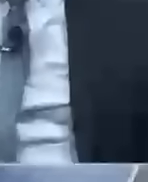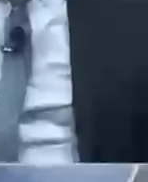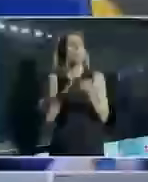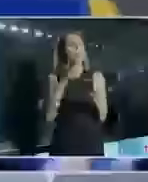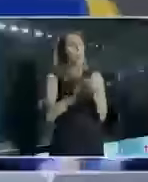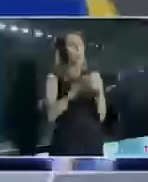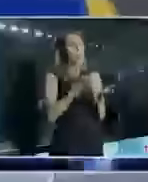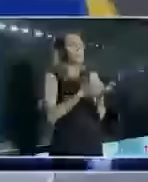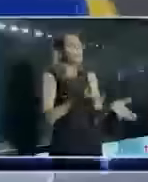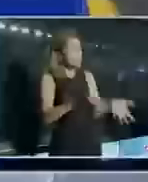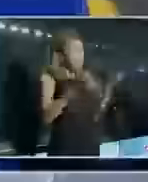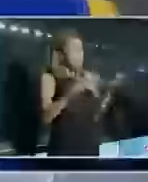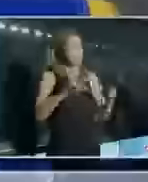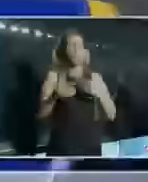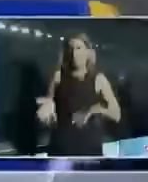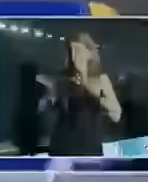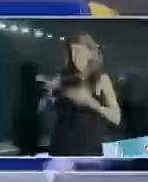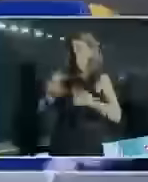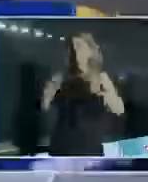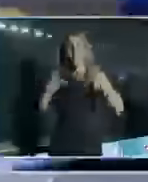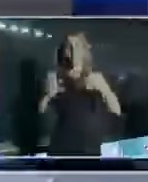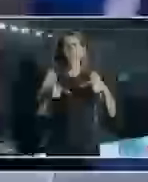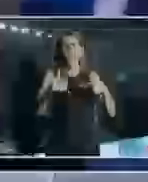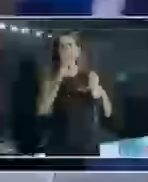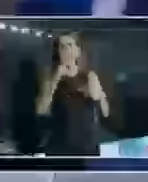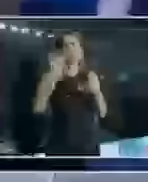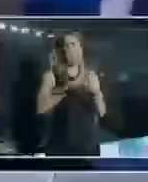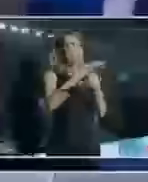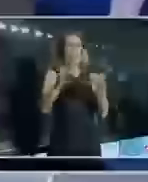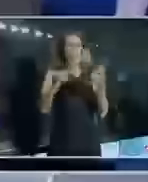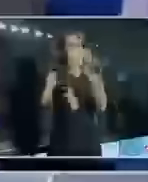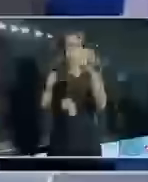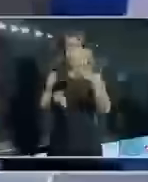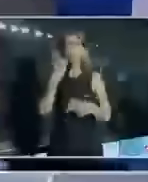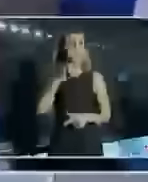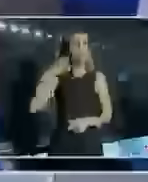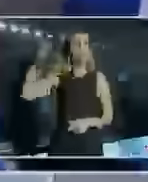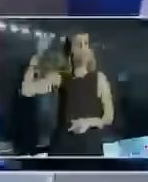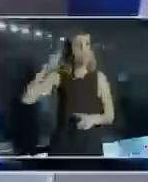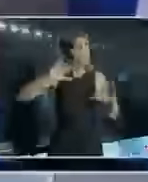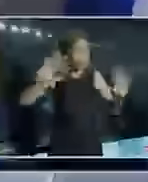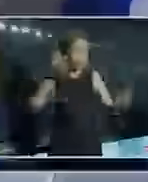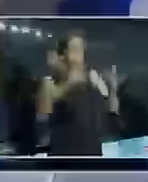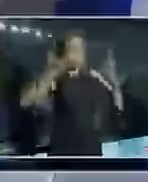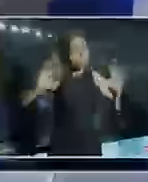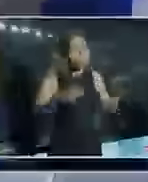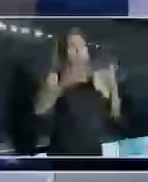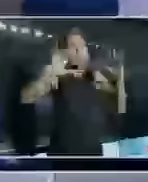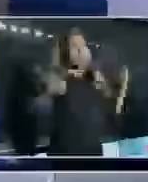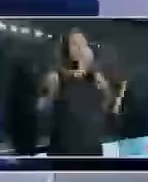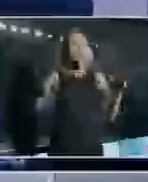Olha eu devo dizer que é um pedido que tem bases jurídicas Sim né e e é um pedido extensivo Ele pede a impugnação da